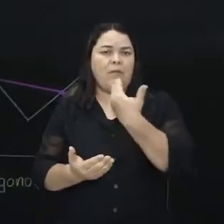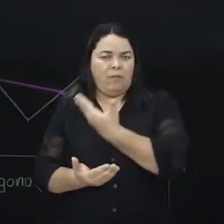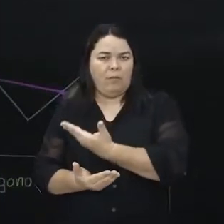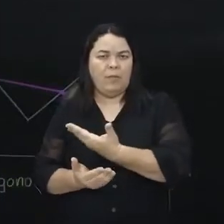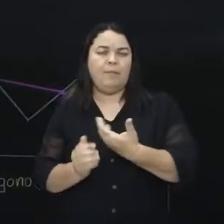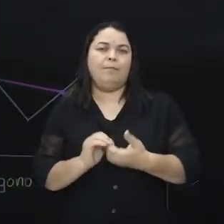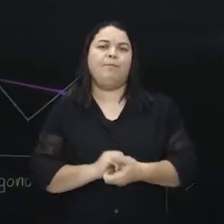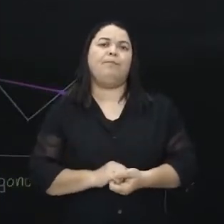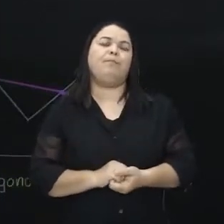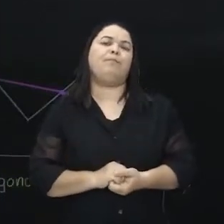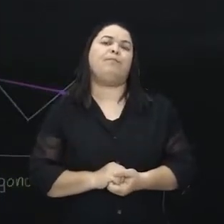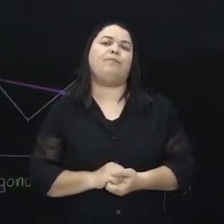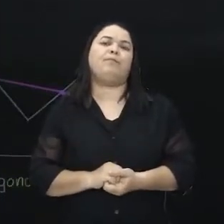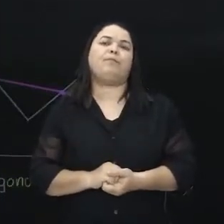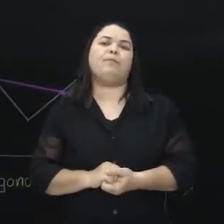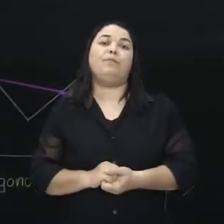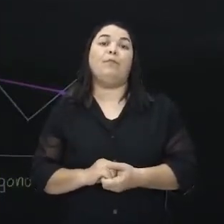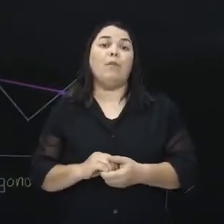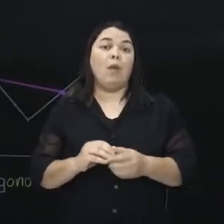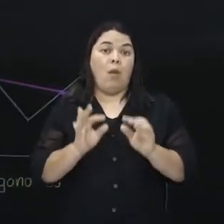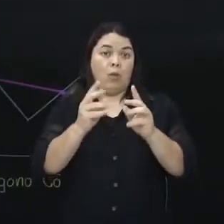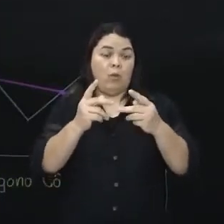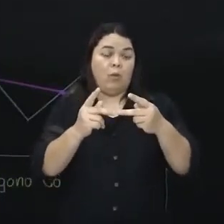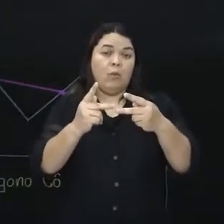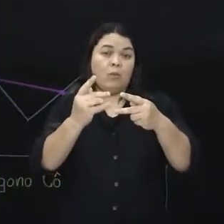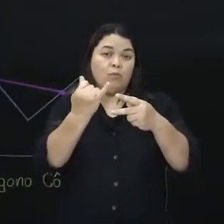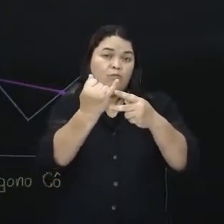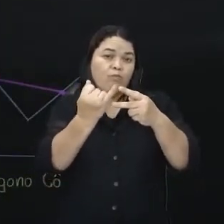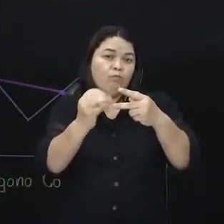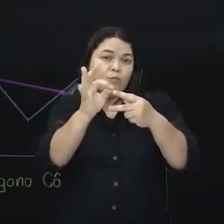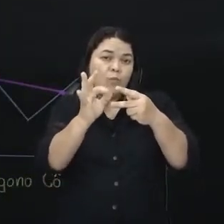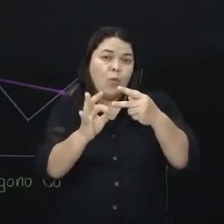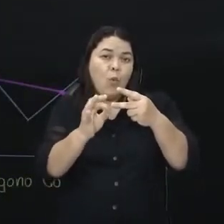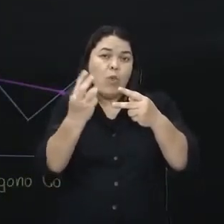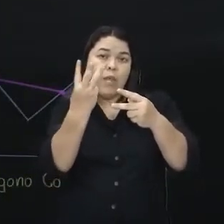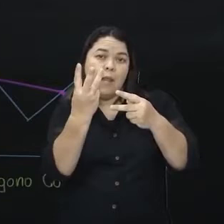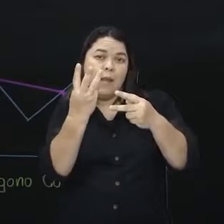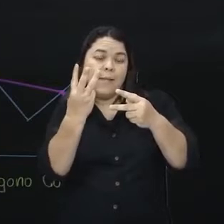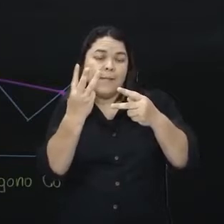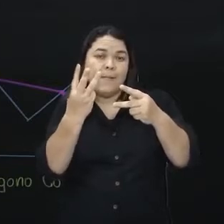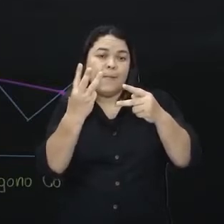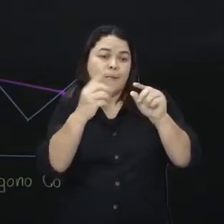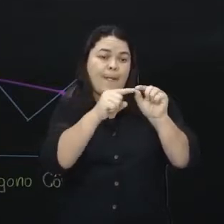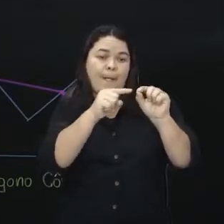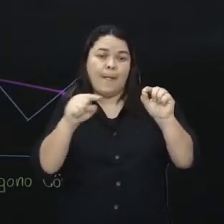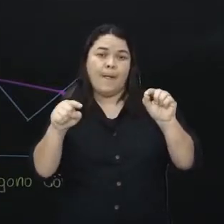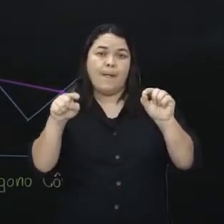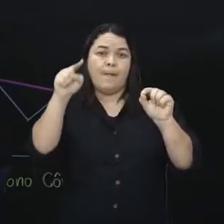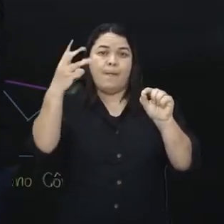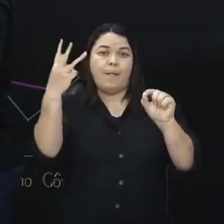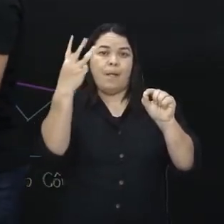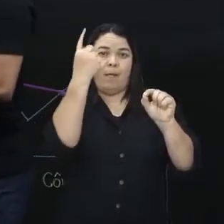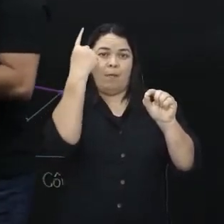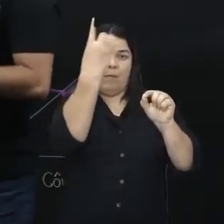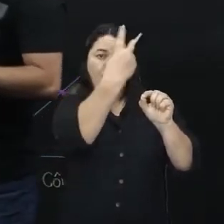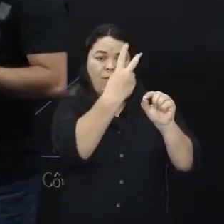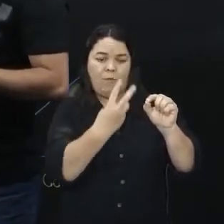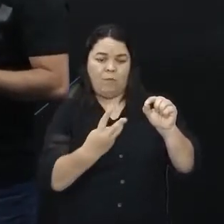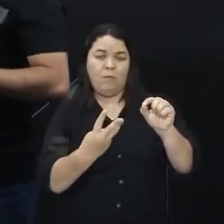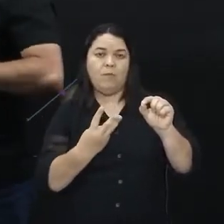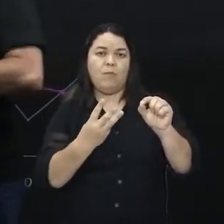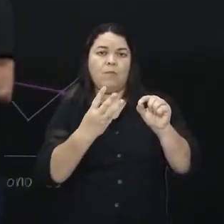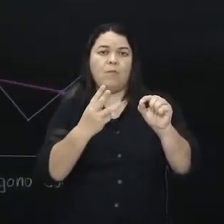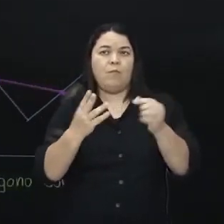lá. Todo polígono que possui 3 lados é chamado de triângulo. Todo polígono que possuir